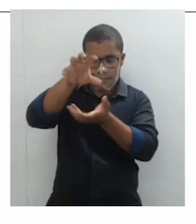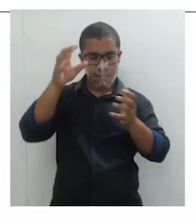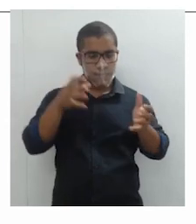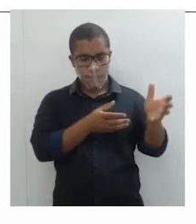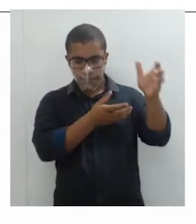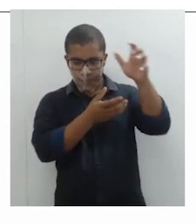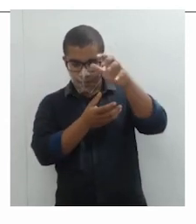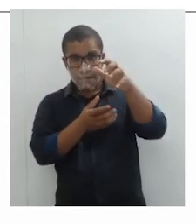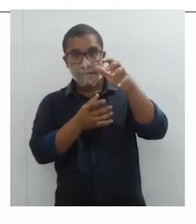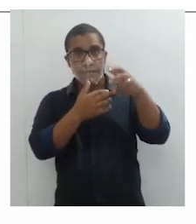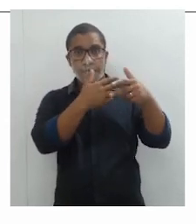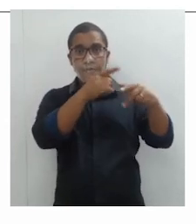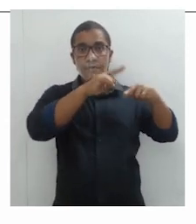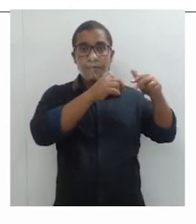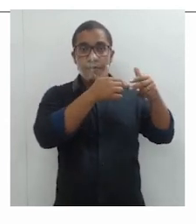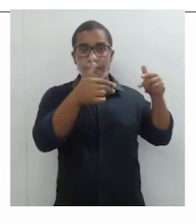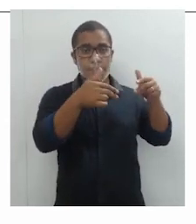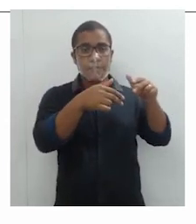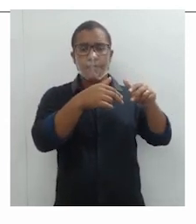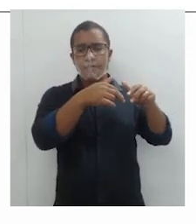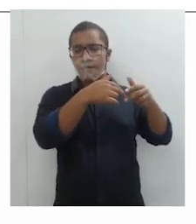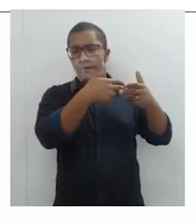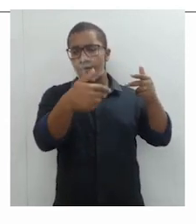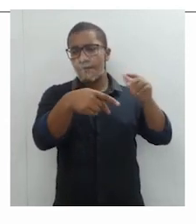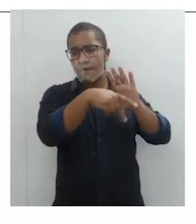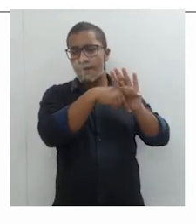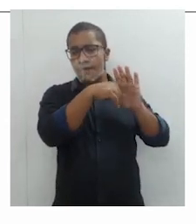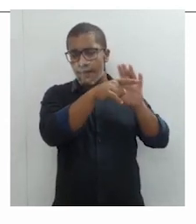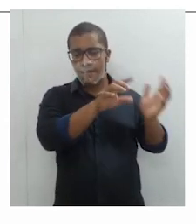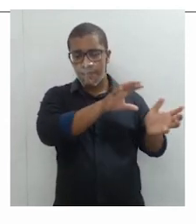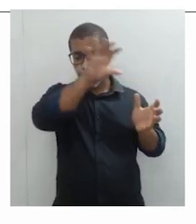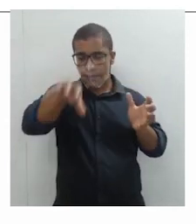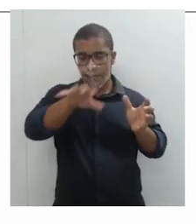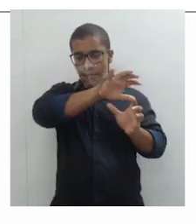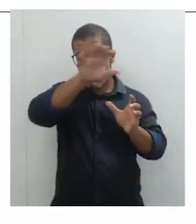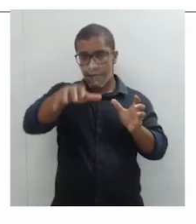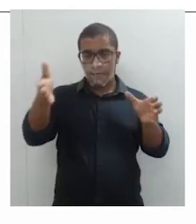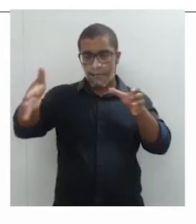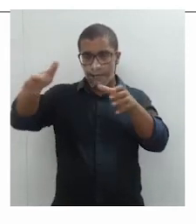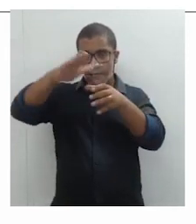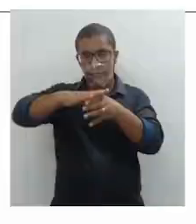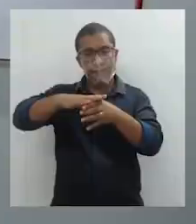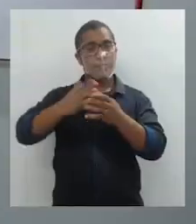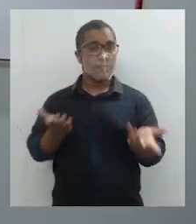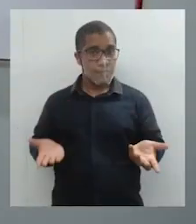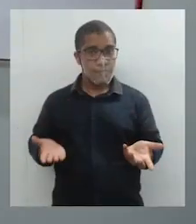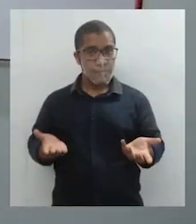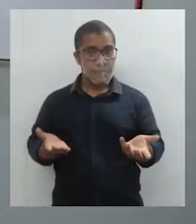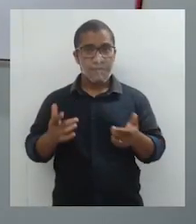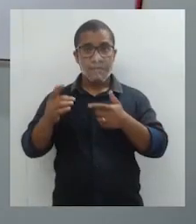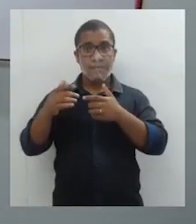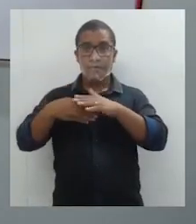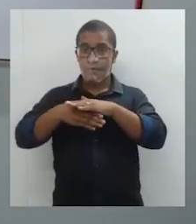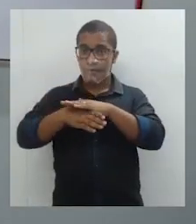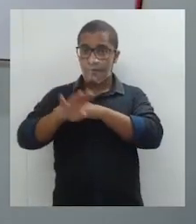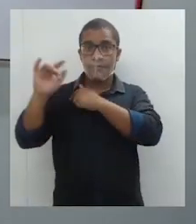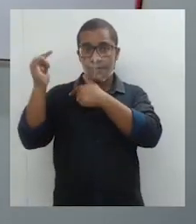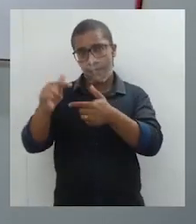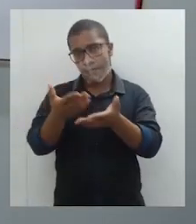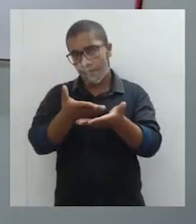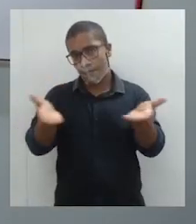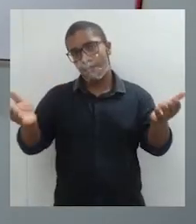ficam os objetos pessoais dos Mortos costumes e tradições é importante lembrar disso cortando para mim